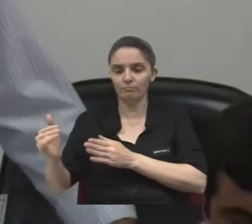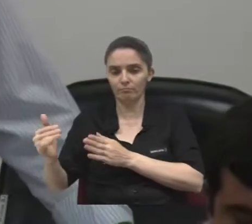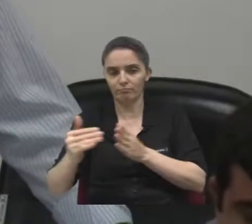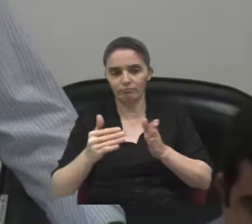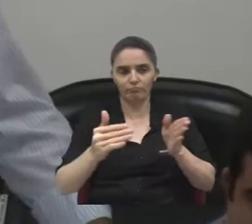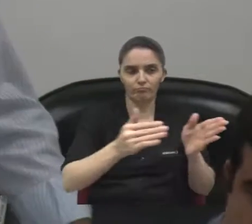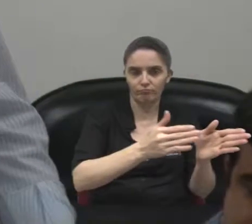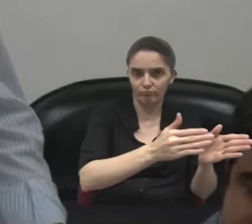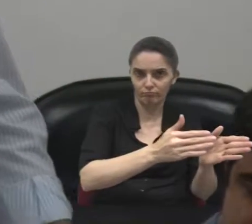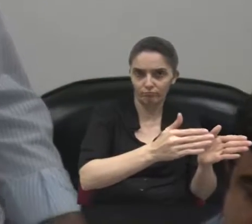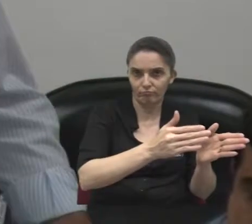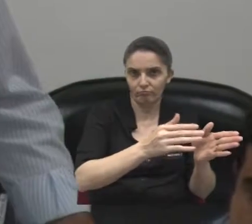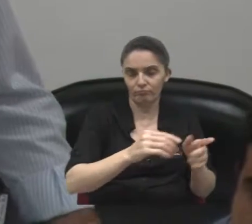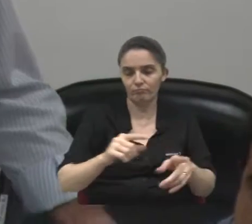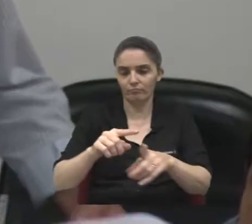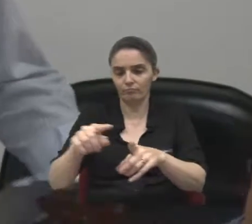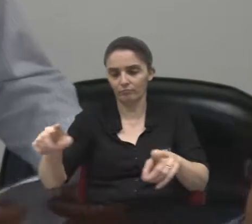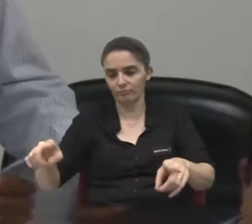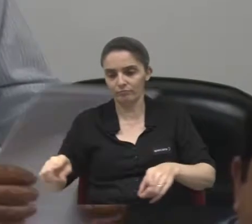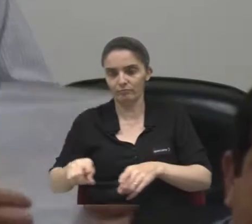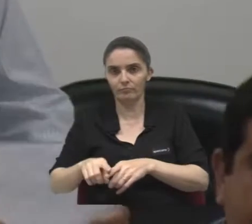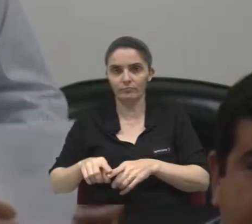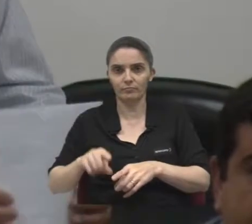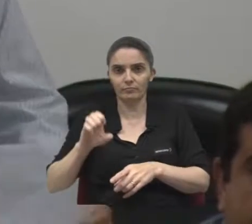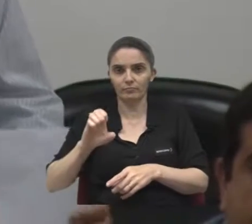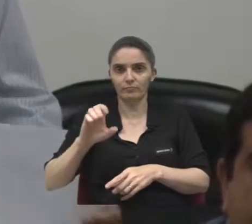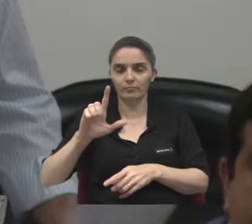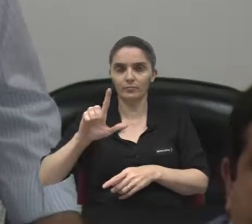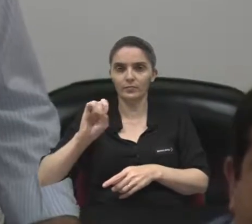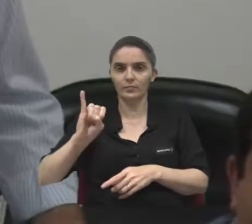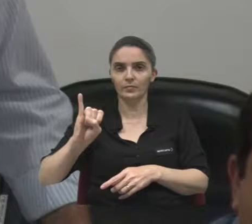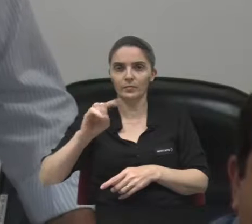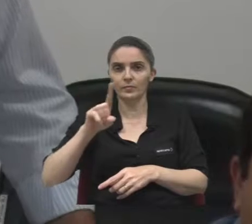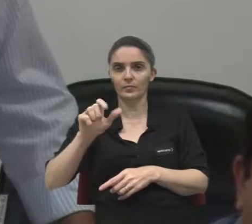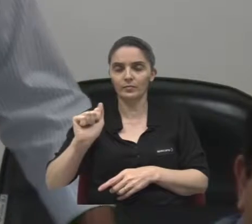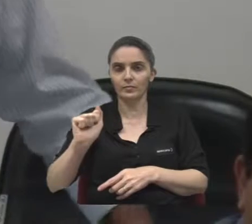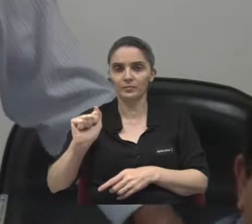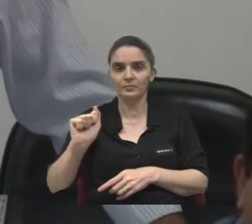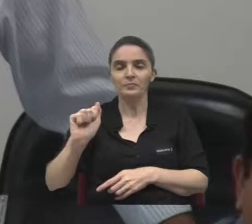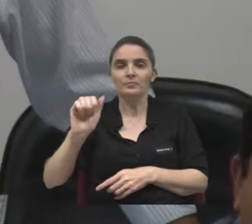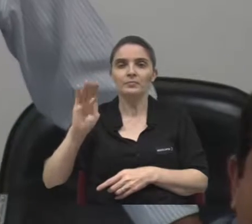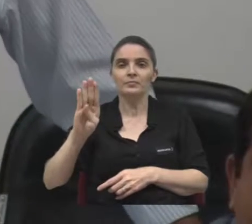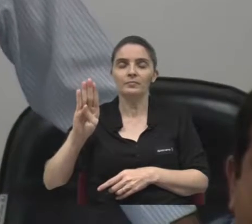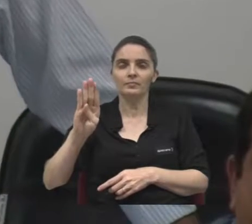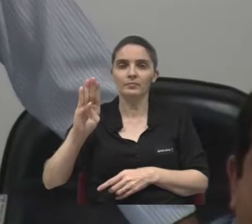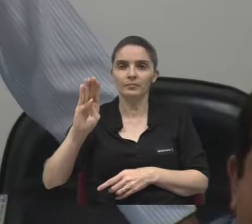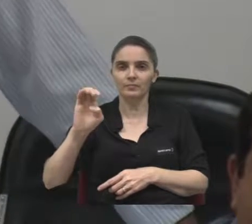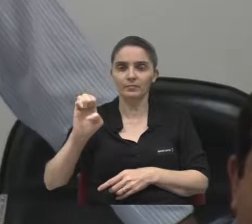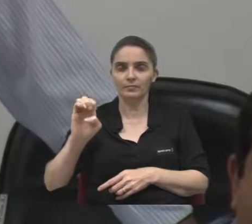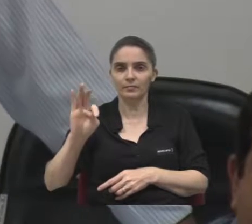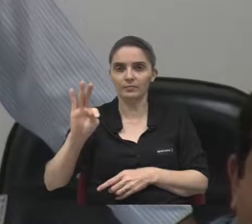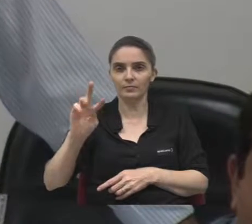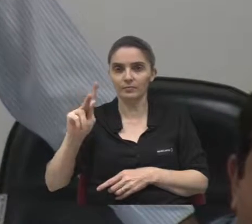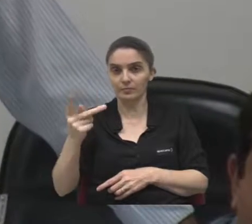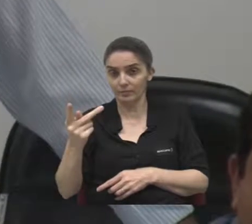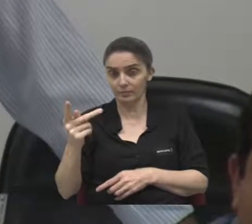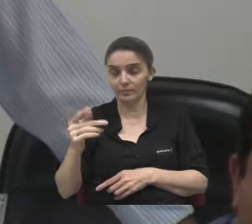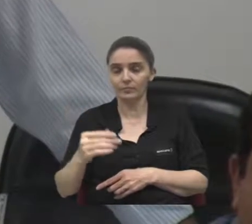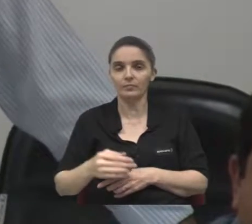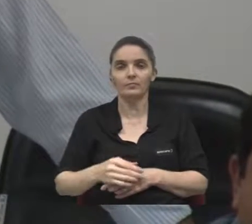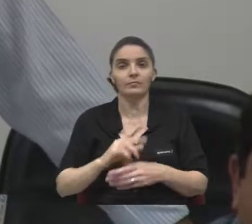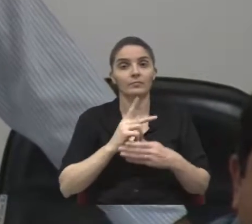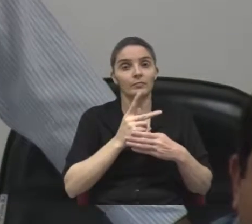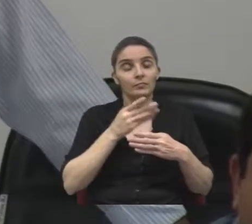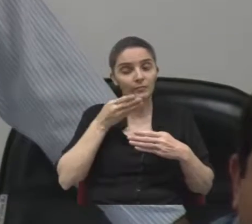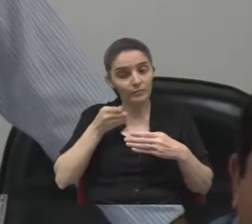na Elizabeth Teixeira, eu estive alguns anos e estive agora de novo. Primeira coisa,